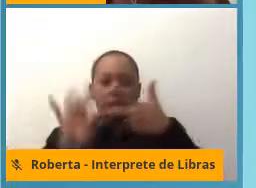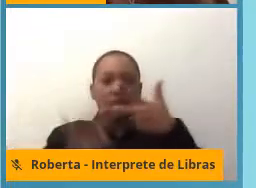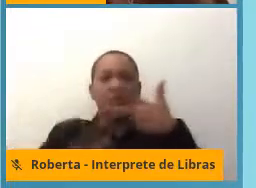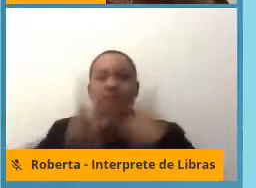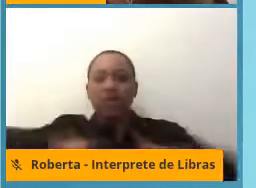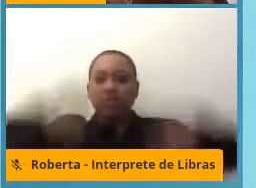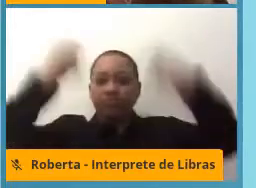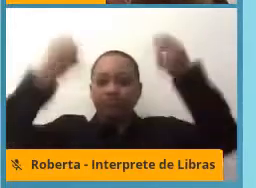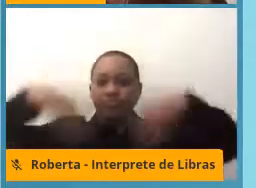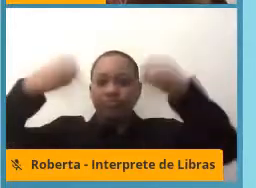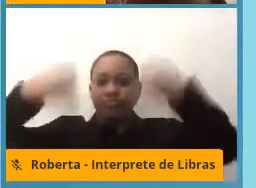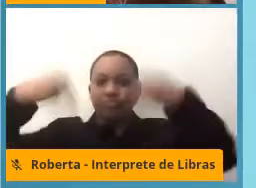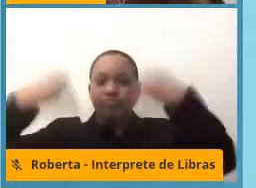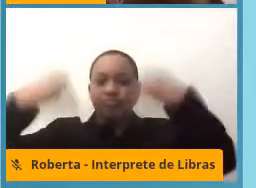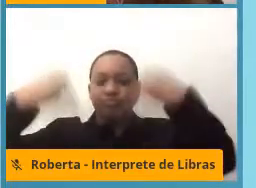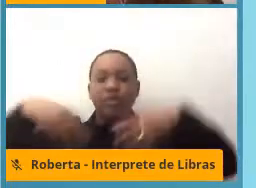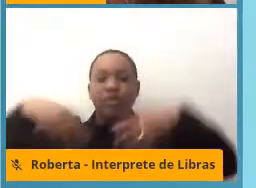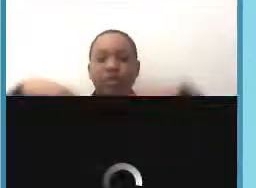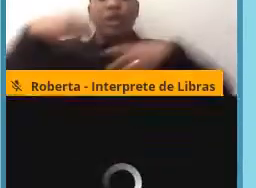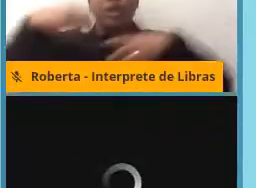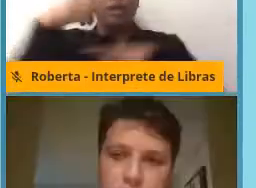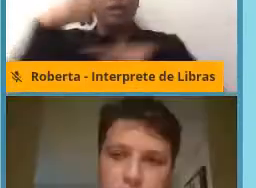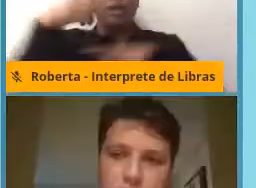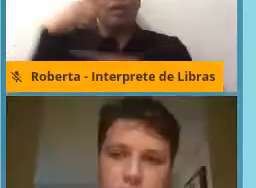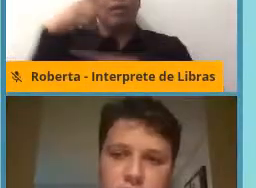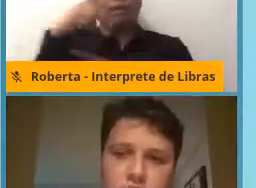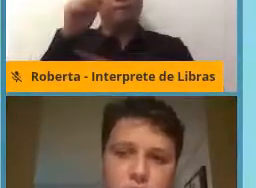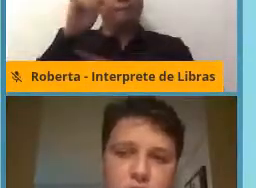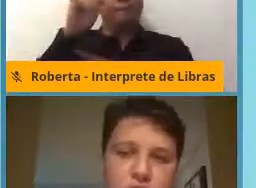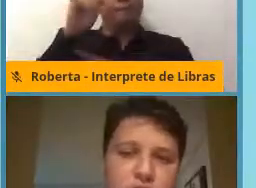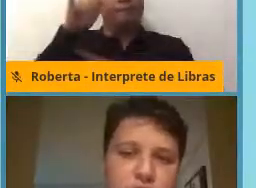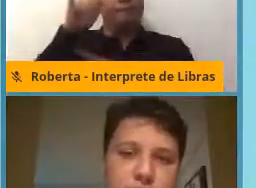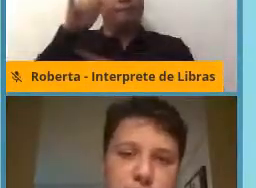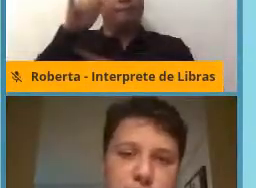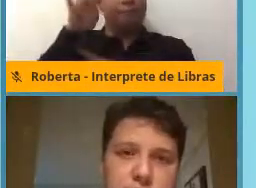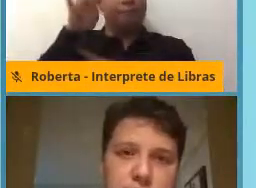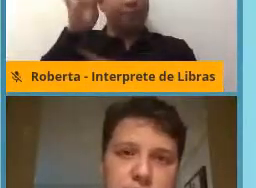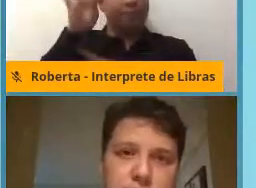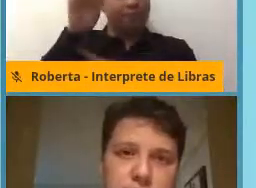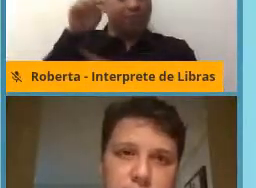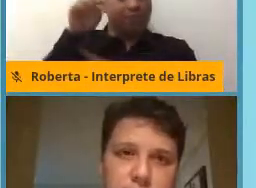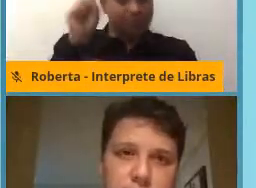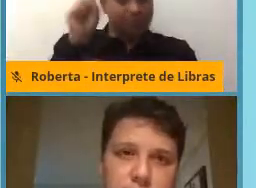tradicional, onde estaria bem melhor, né? Onde a interação seria direta,